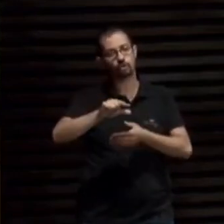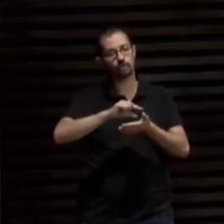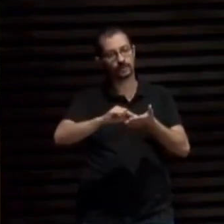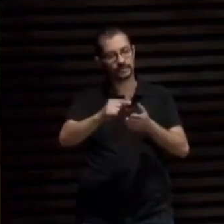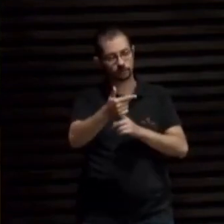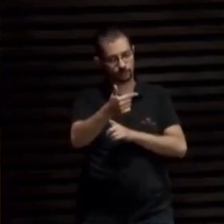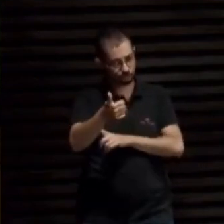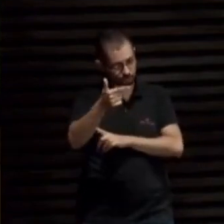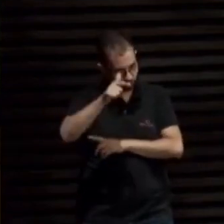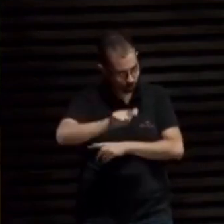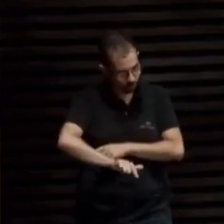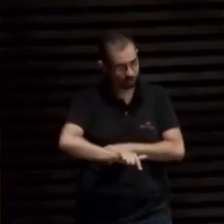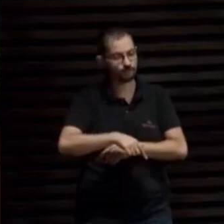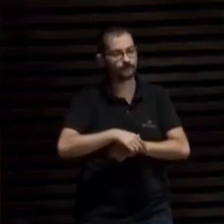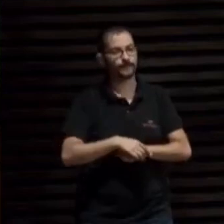favor.